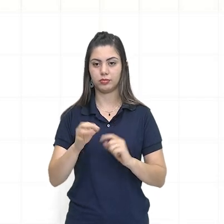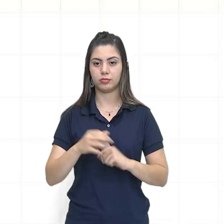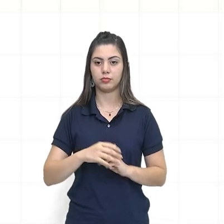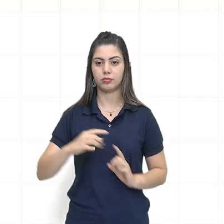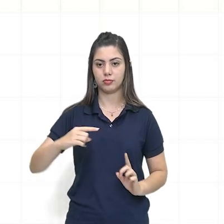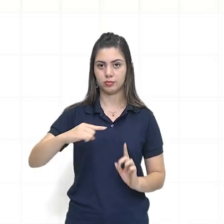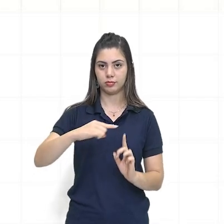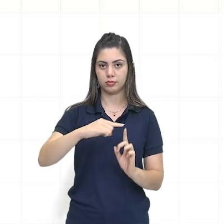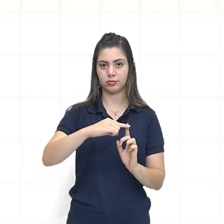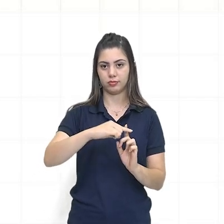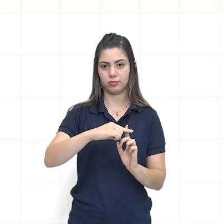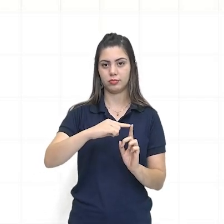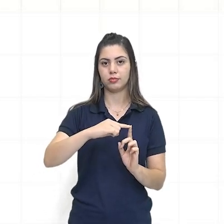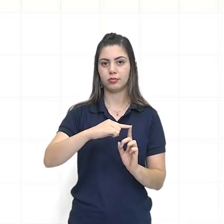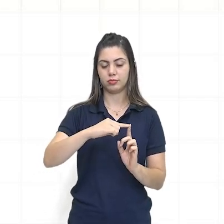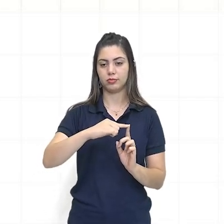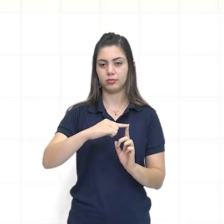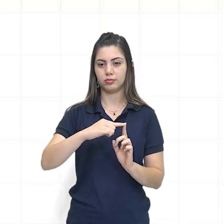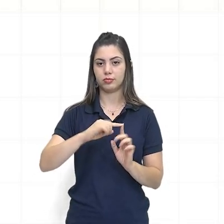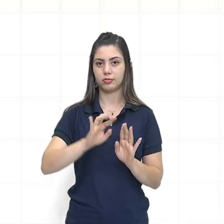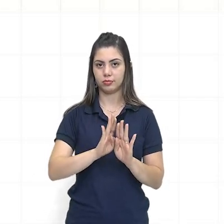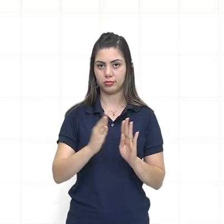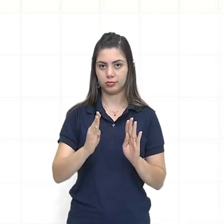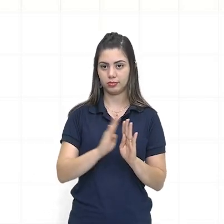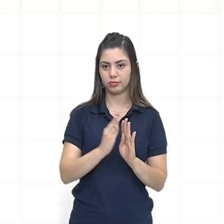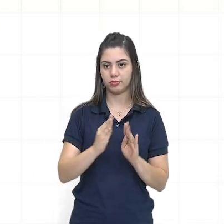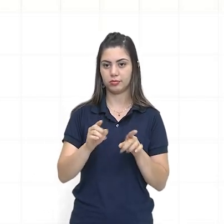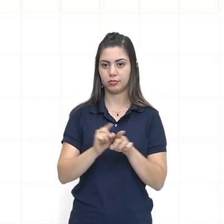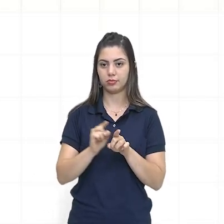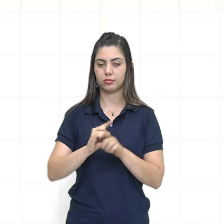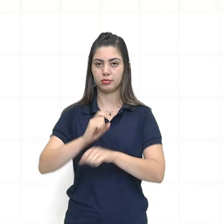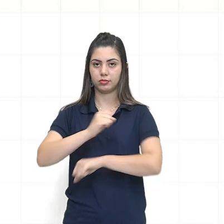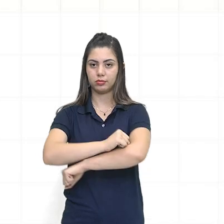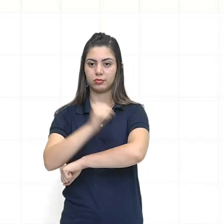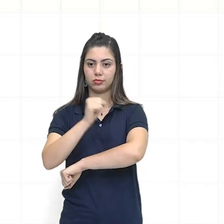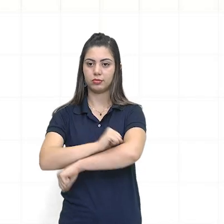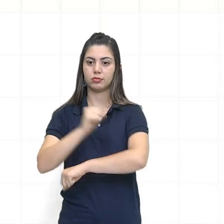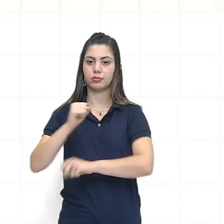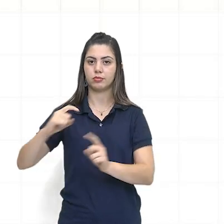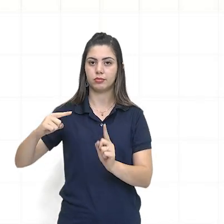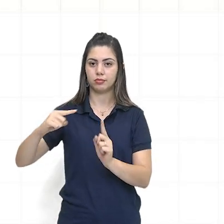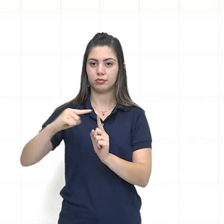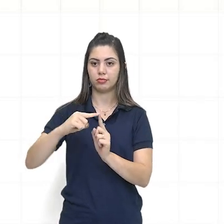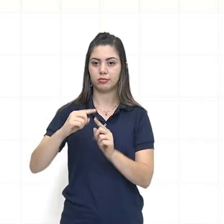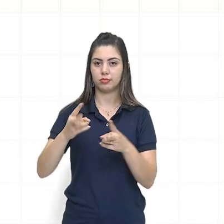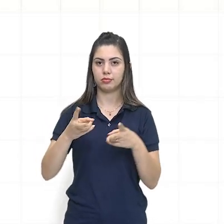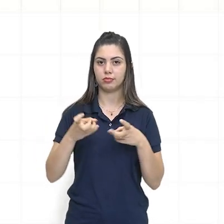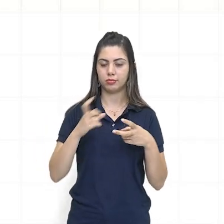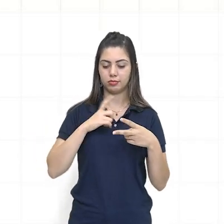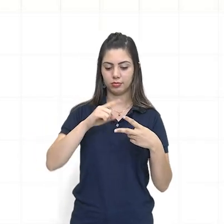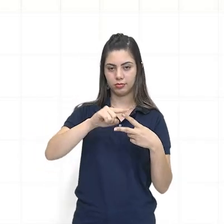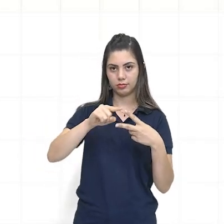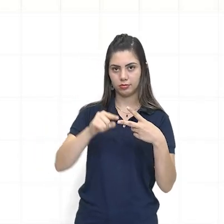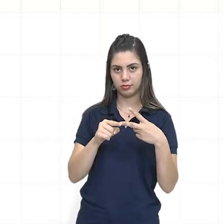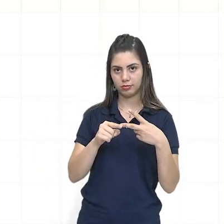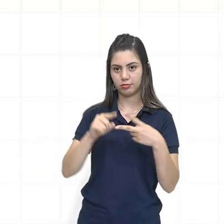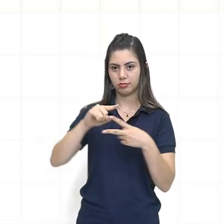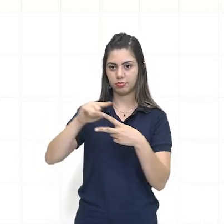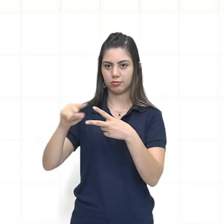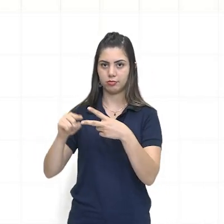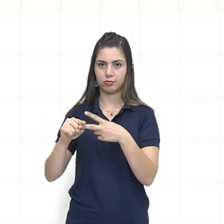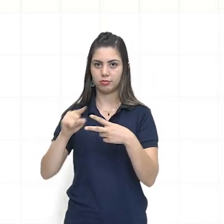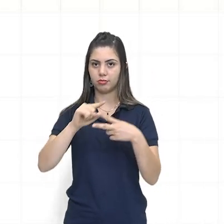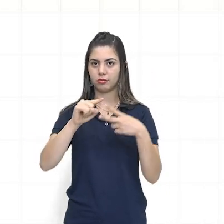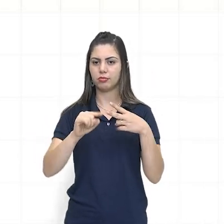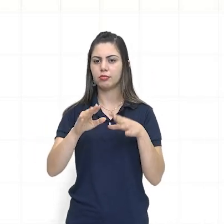temos outro ângulo aqui da porta e também temos outro ângulo aqui da janela. E como é que esse